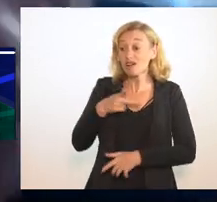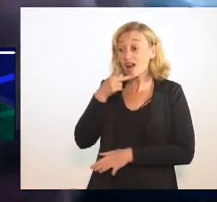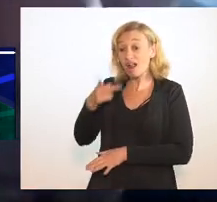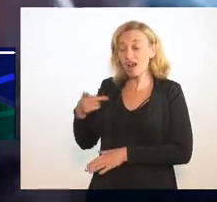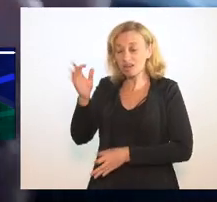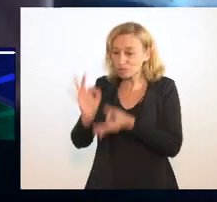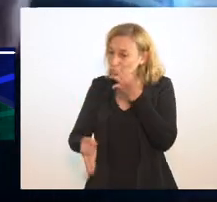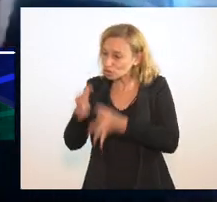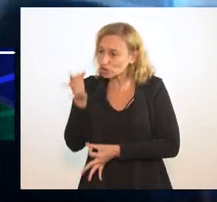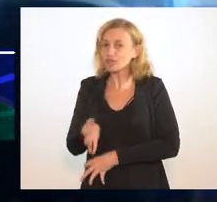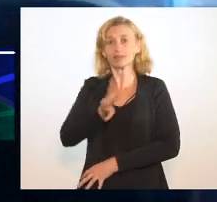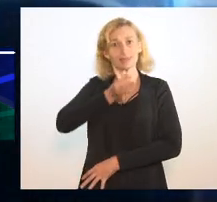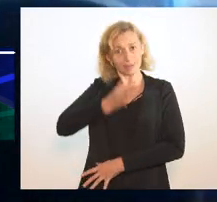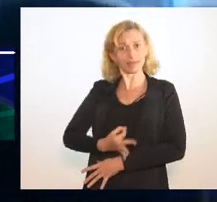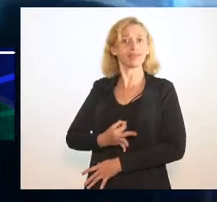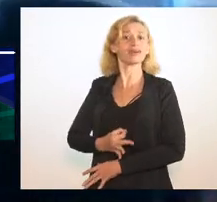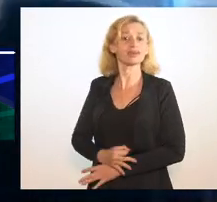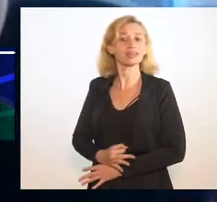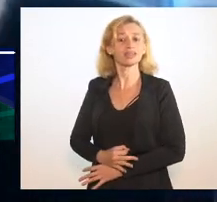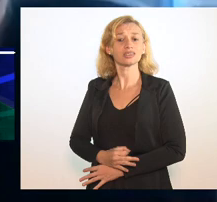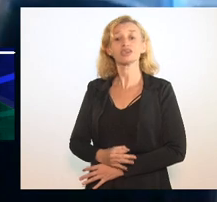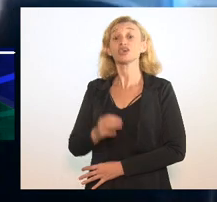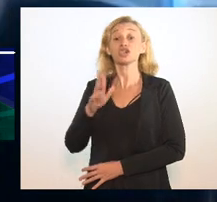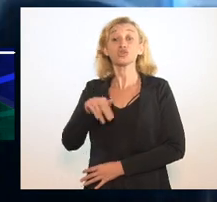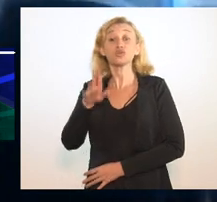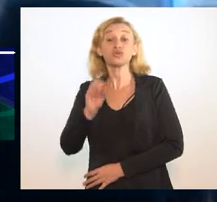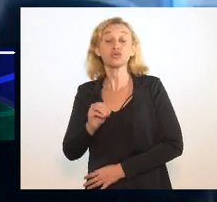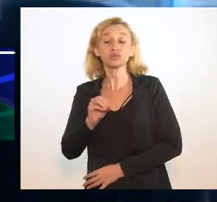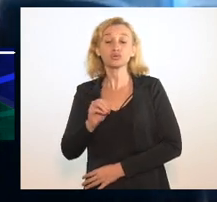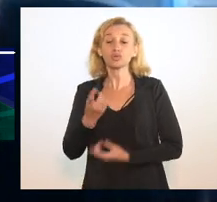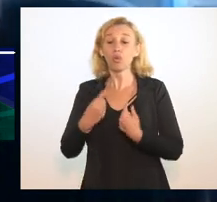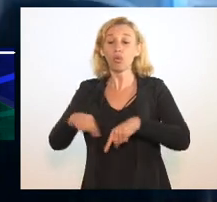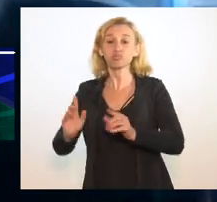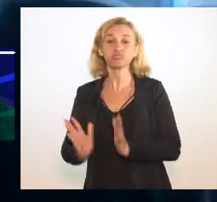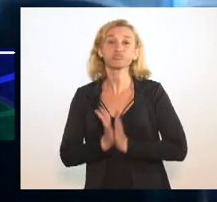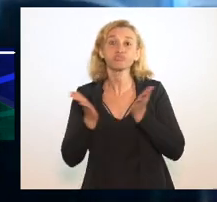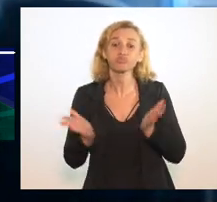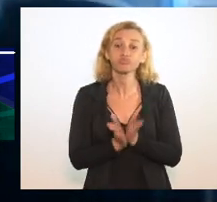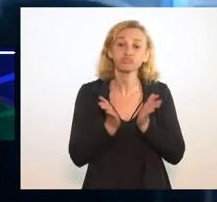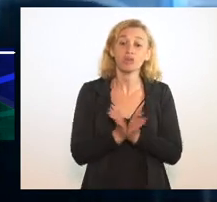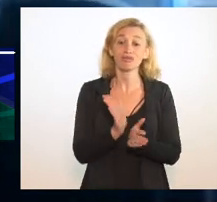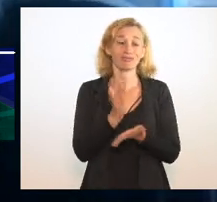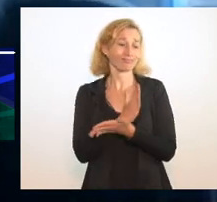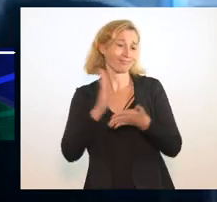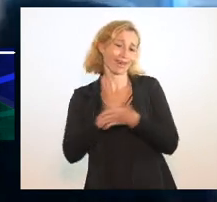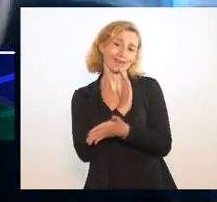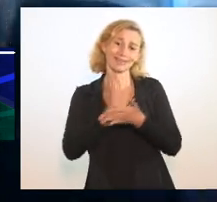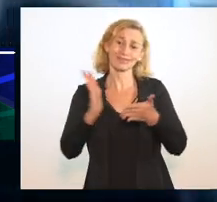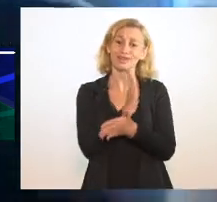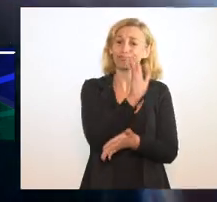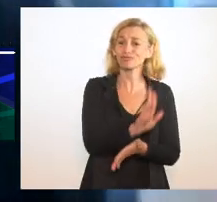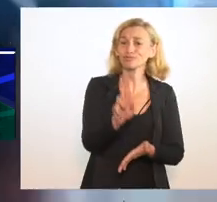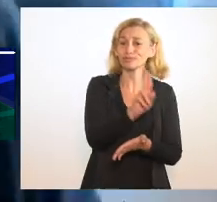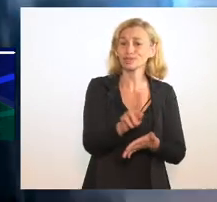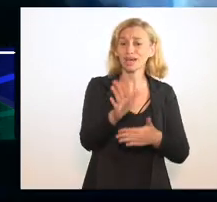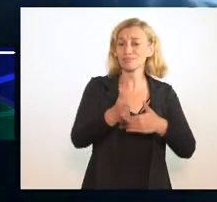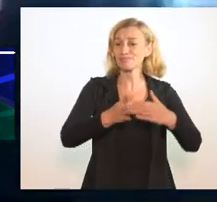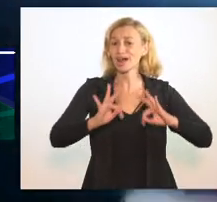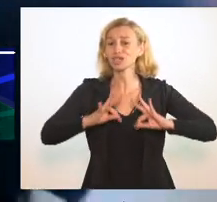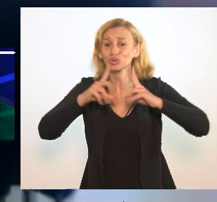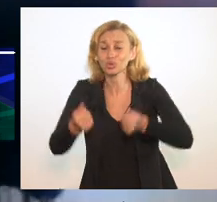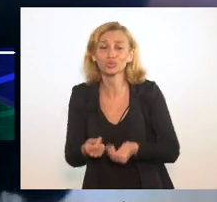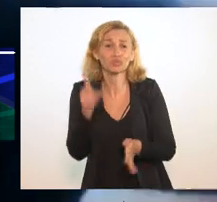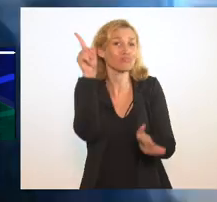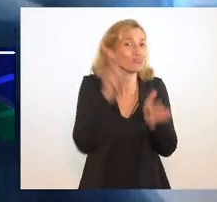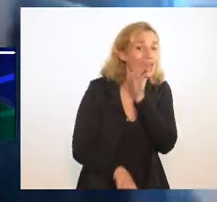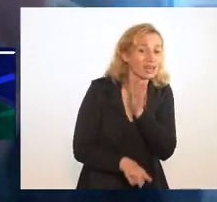com pertinência que o Fundo de Combate à Pobreza muitas vezes era usado para tudo e qualquer coisa,